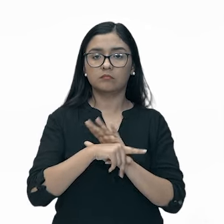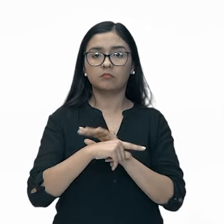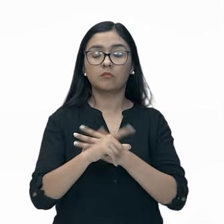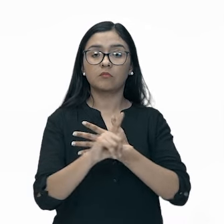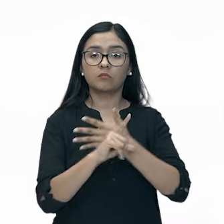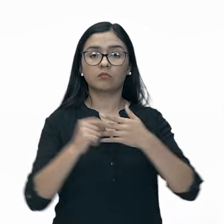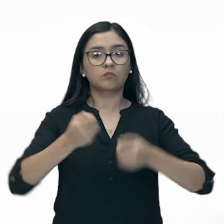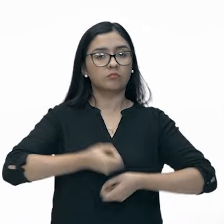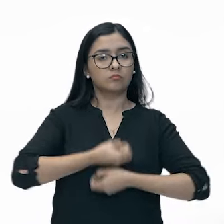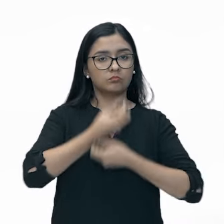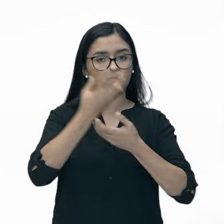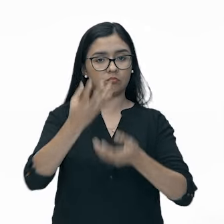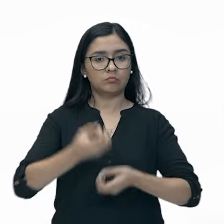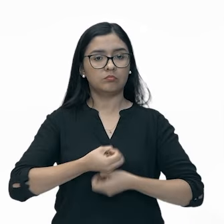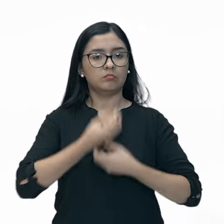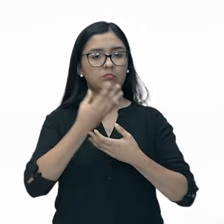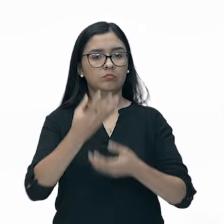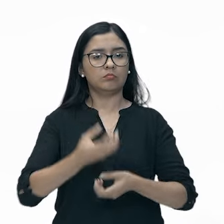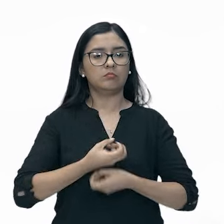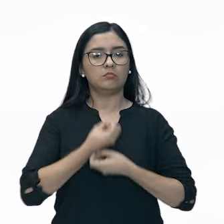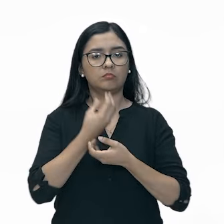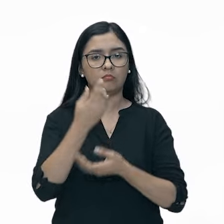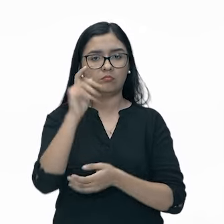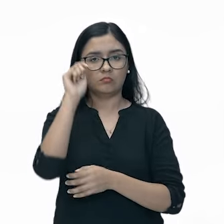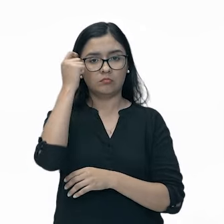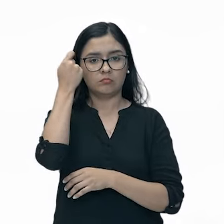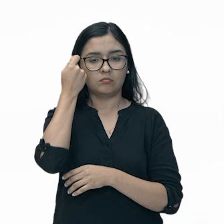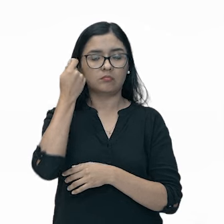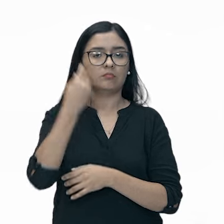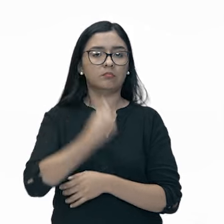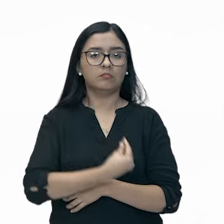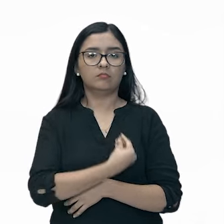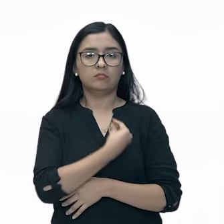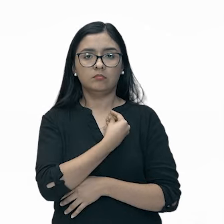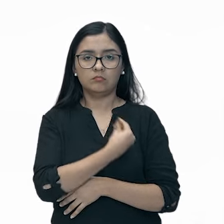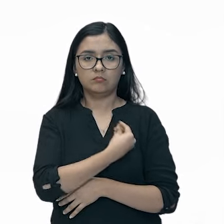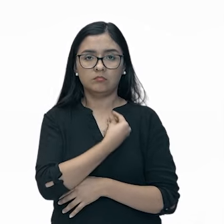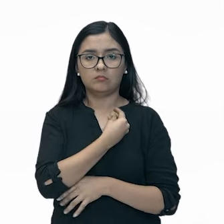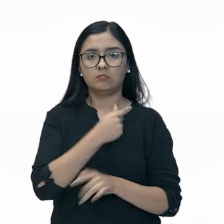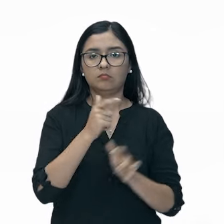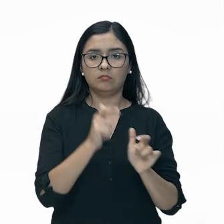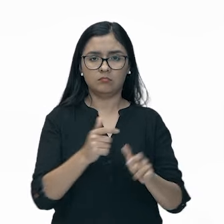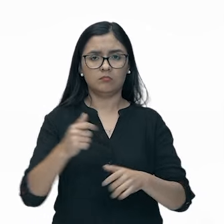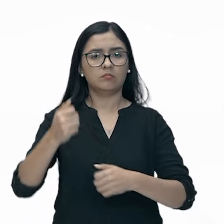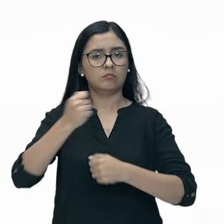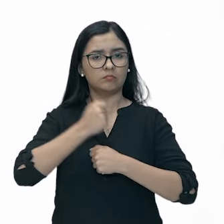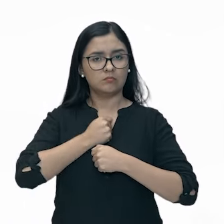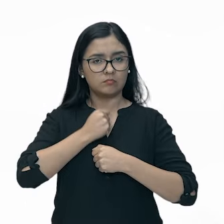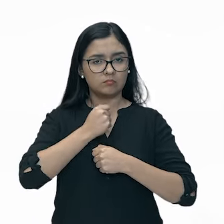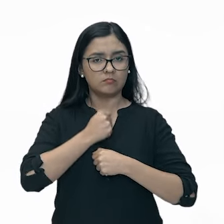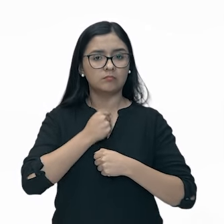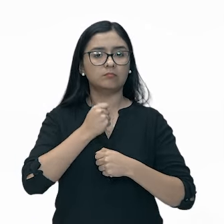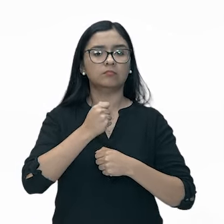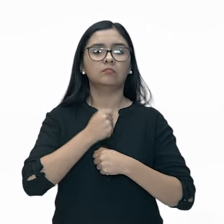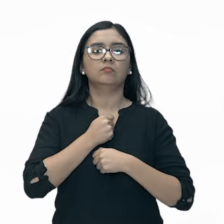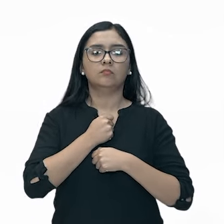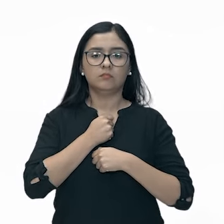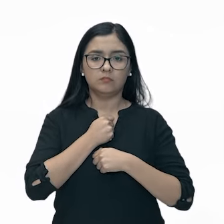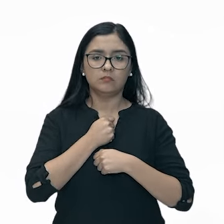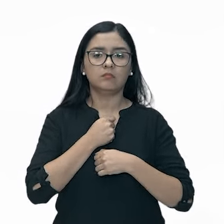minha terra são pretos que vivem em Torres de Ametista os Sargentos do exército são monistas